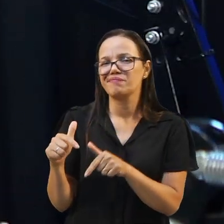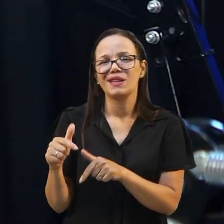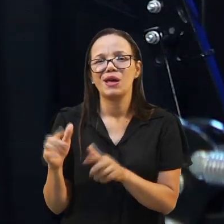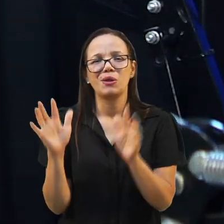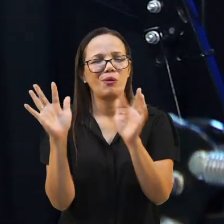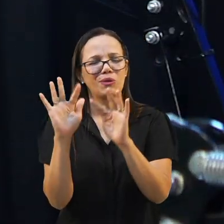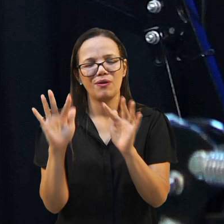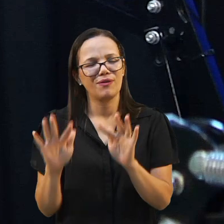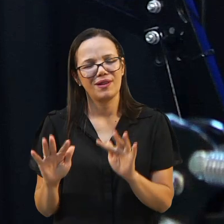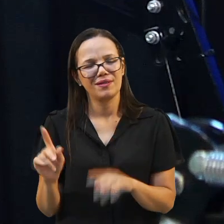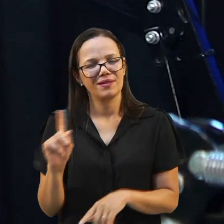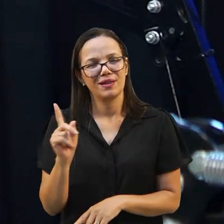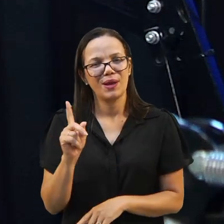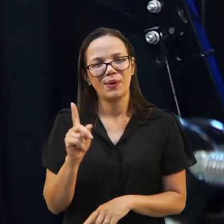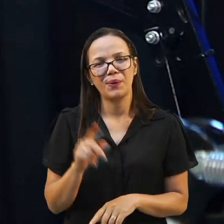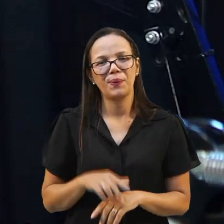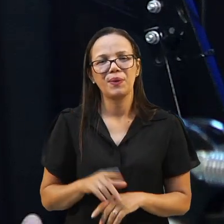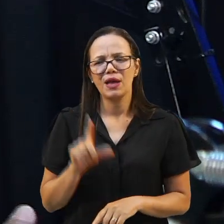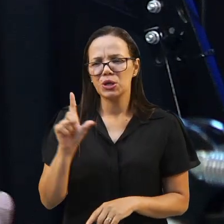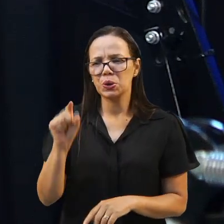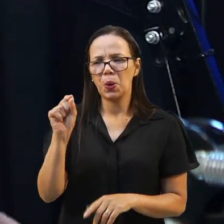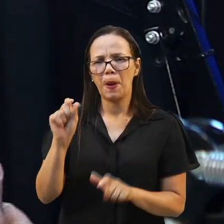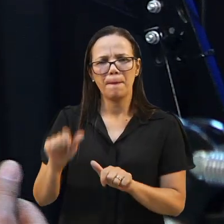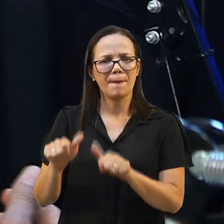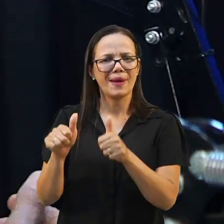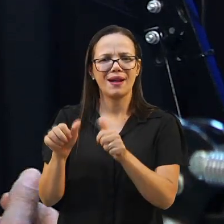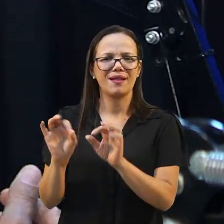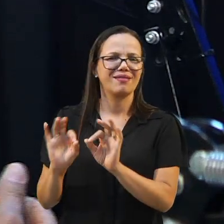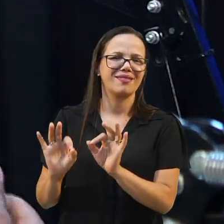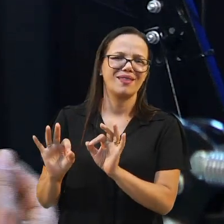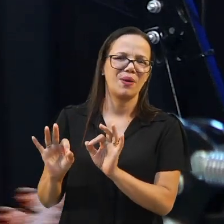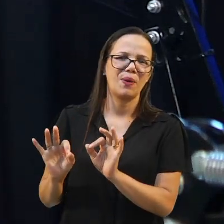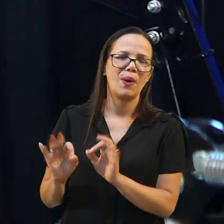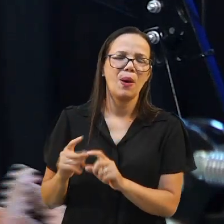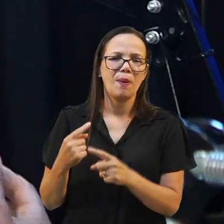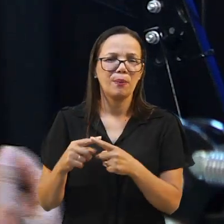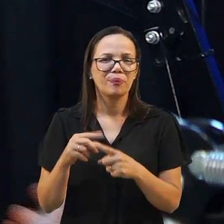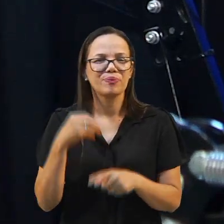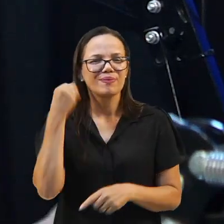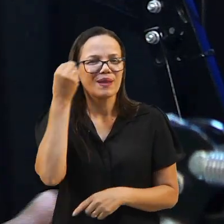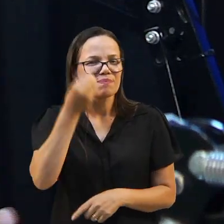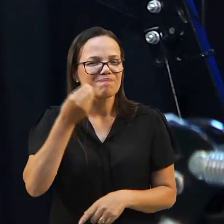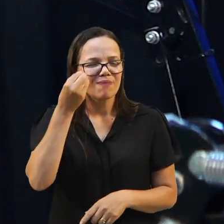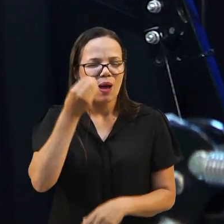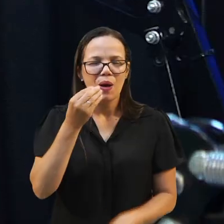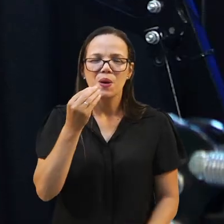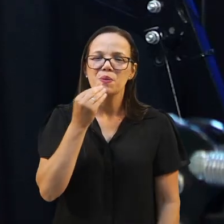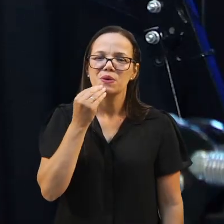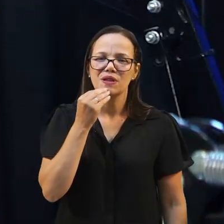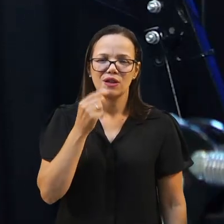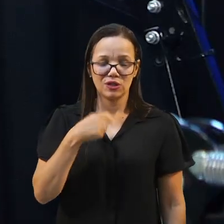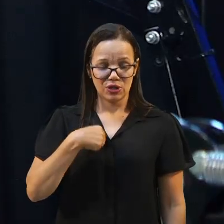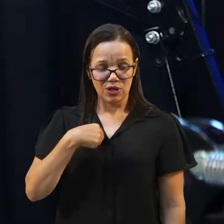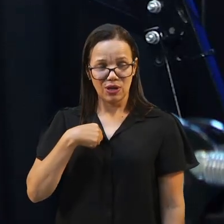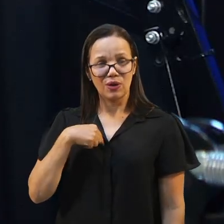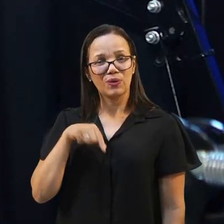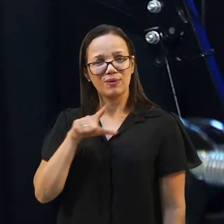foi a melhor solução, né? As experiências, as oportunidades que eu